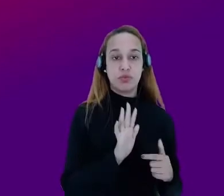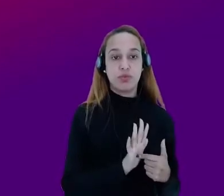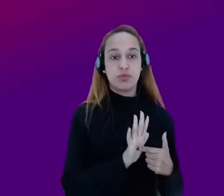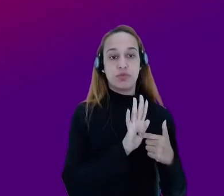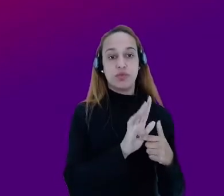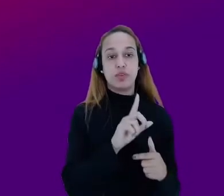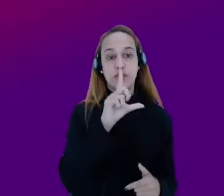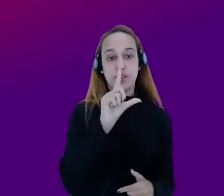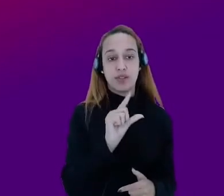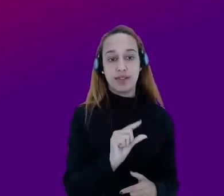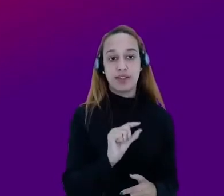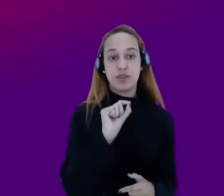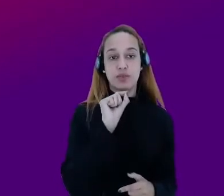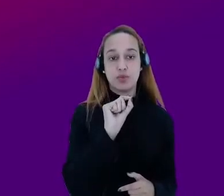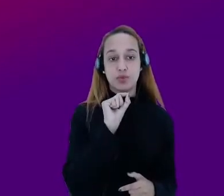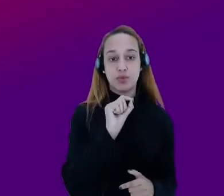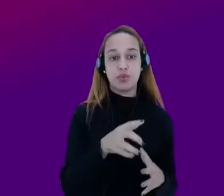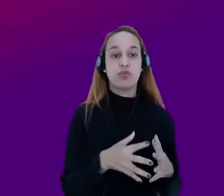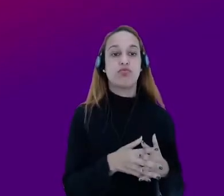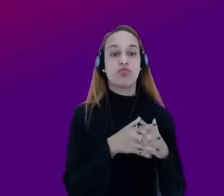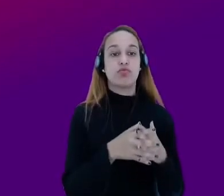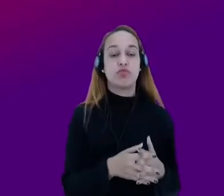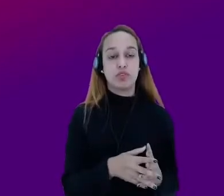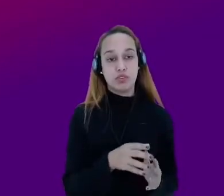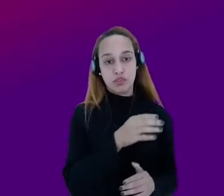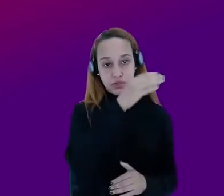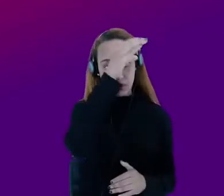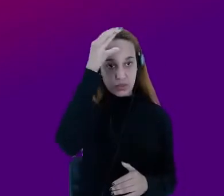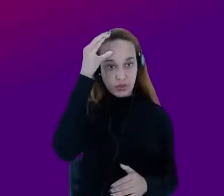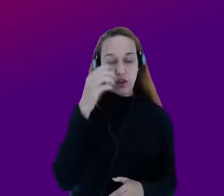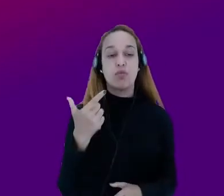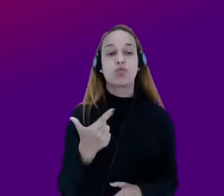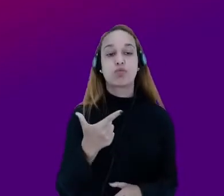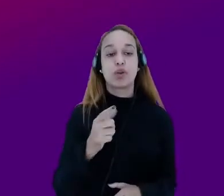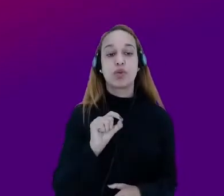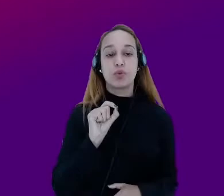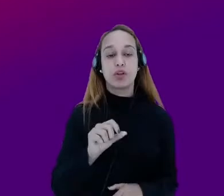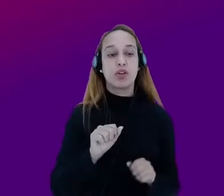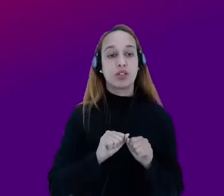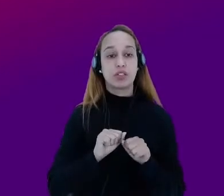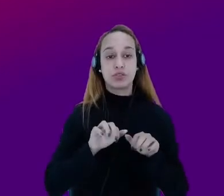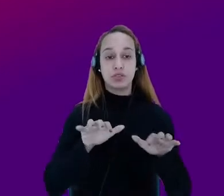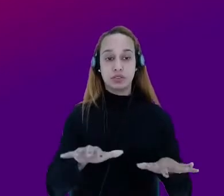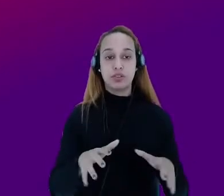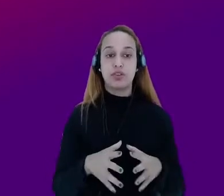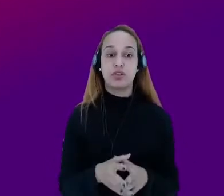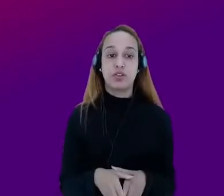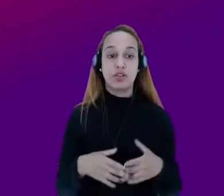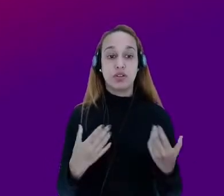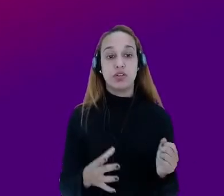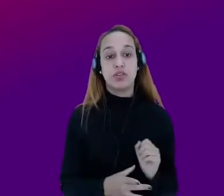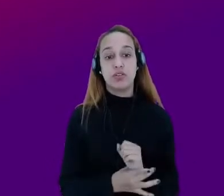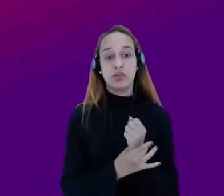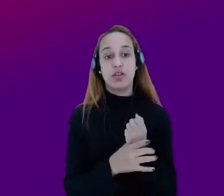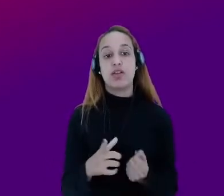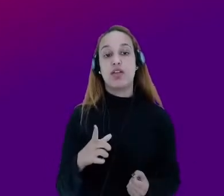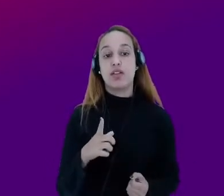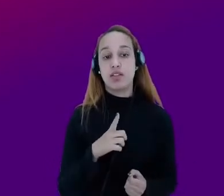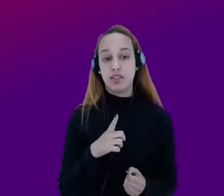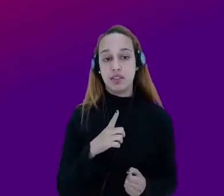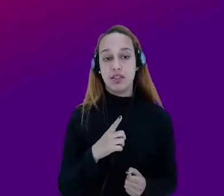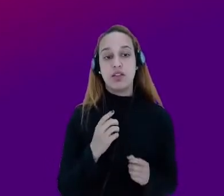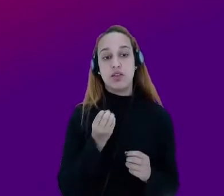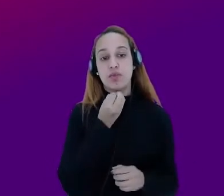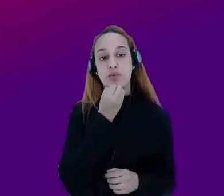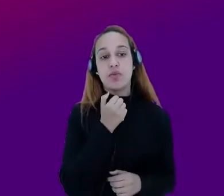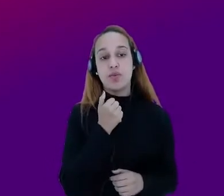reduzir bastante a confusão desse cliente. O segundo ponto é distribuição, tá? Então, as seguradoras terão uma boa abordagem omnichannel,